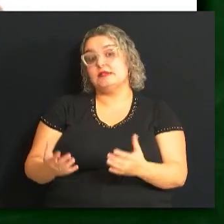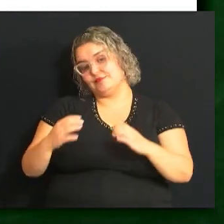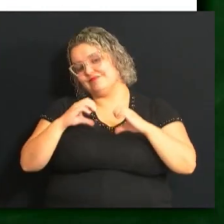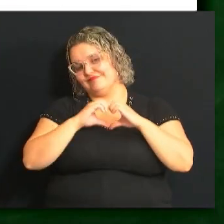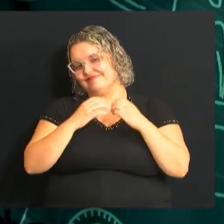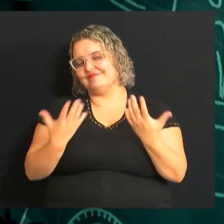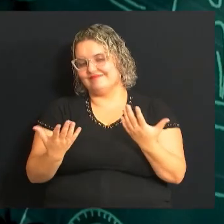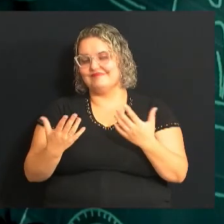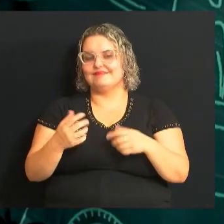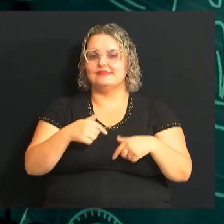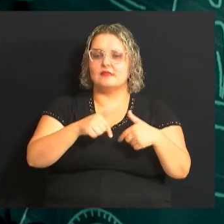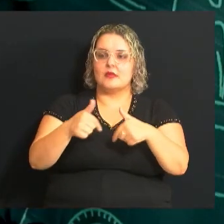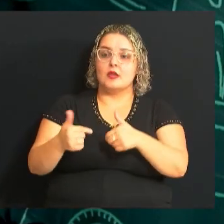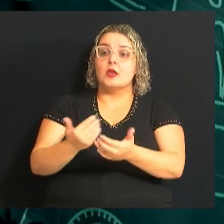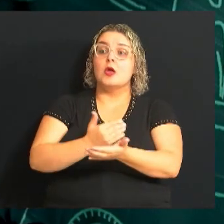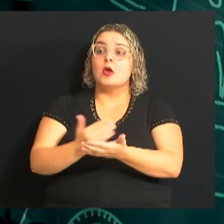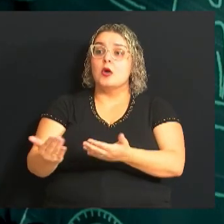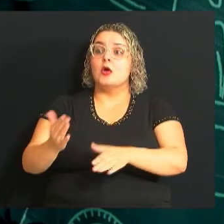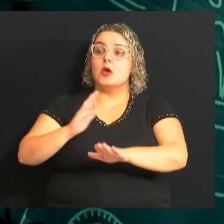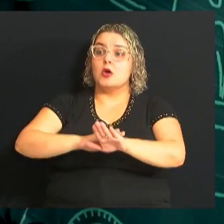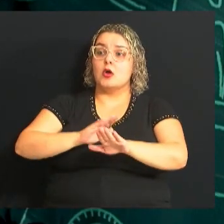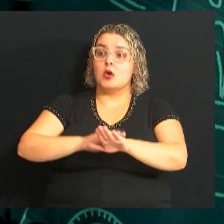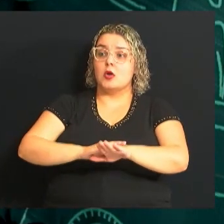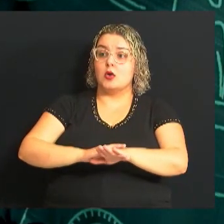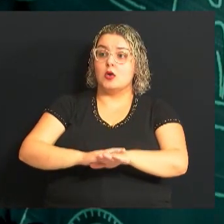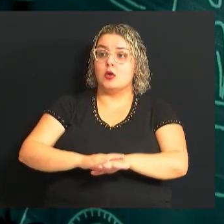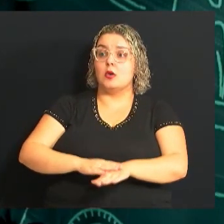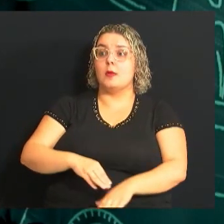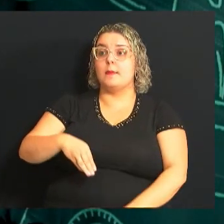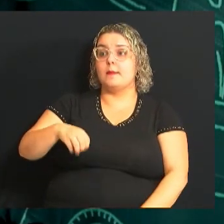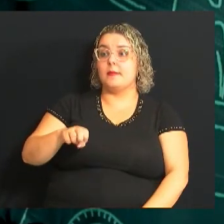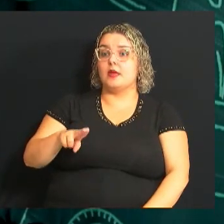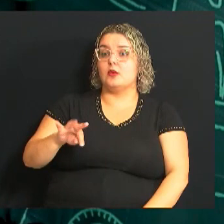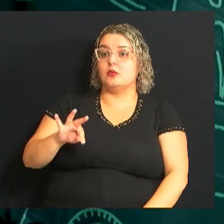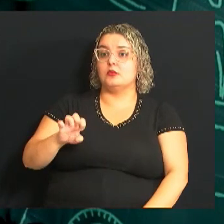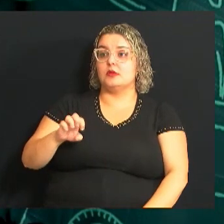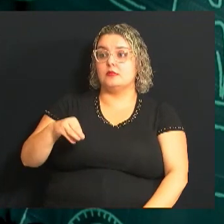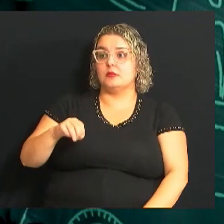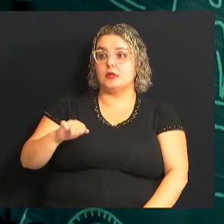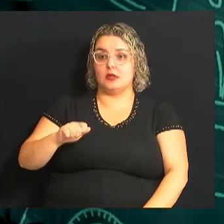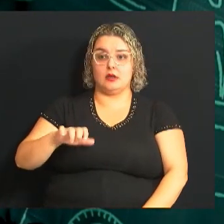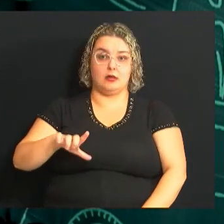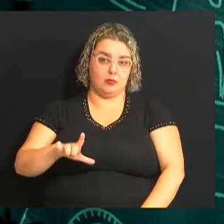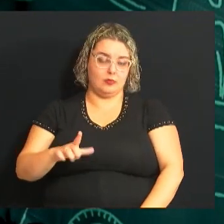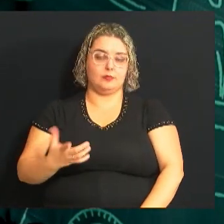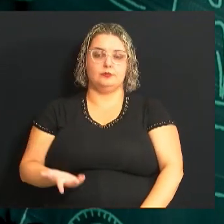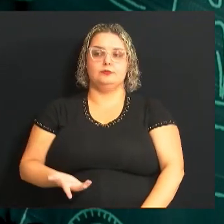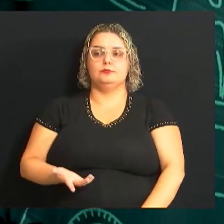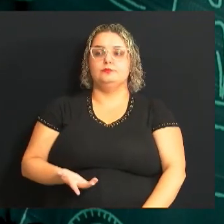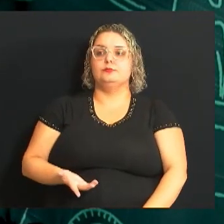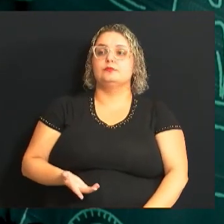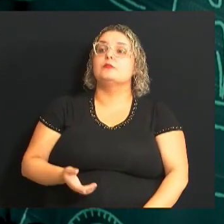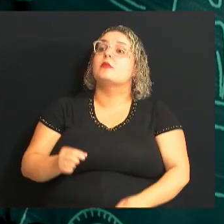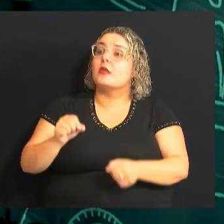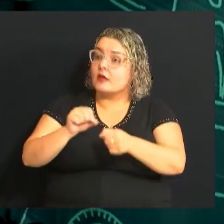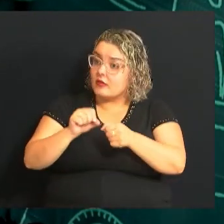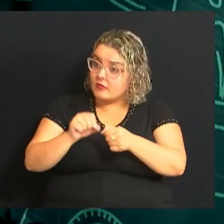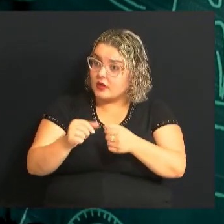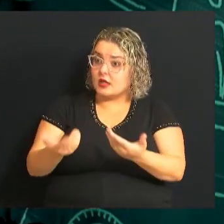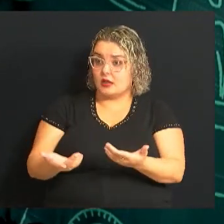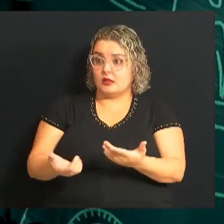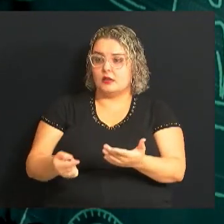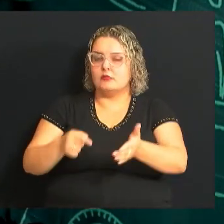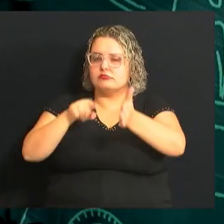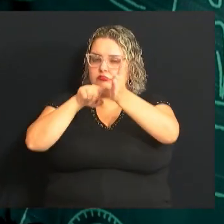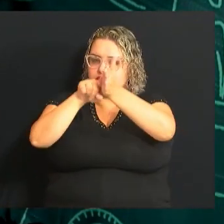no início, uma atividade chamada Meu Tema Eu, que é nessa atividade onde ele são feitas algumas perguntas